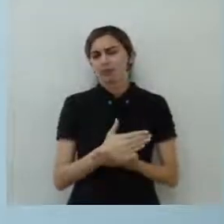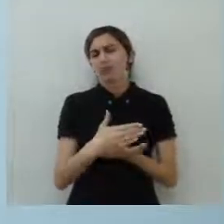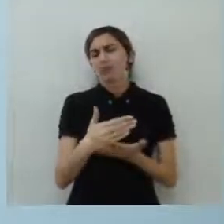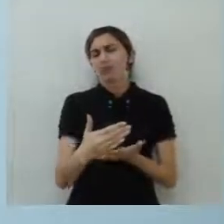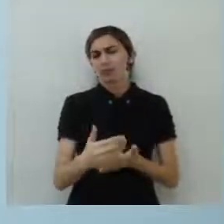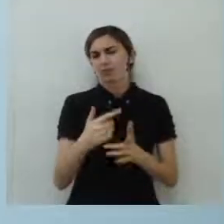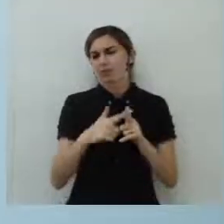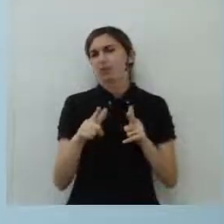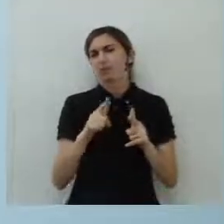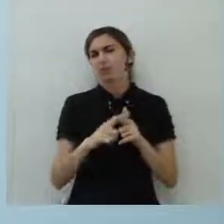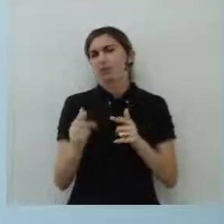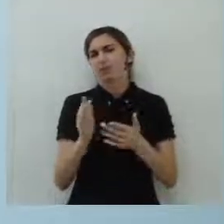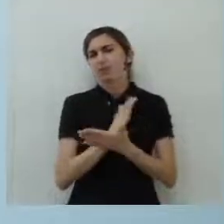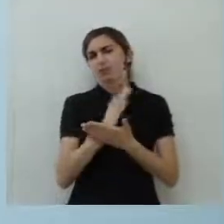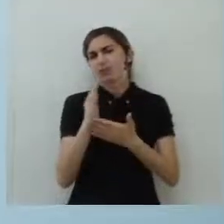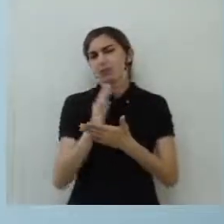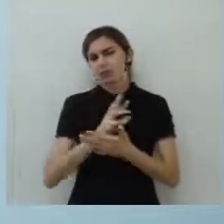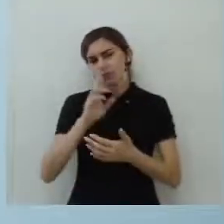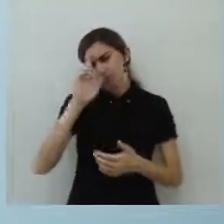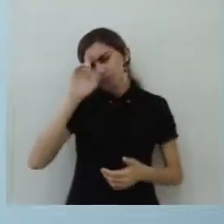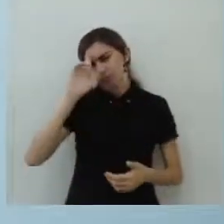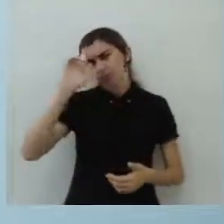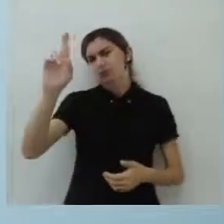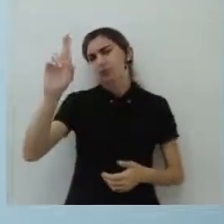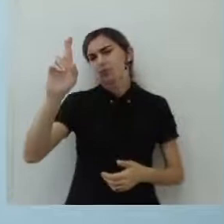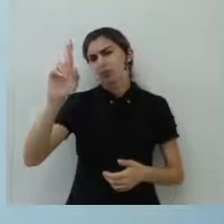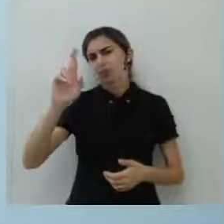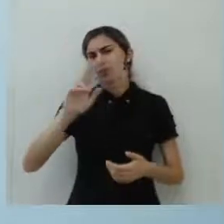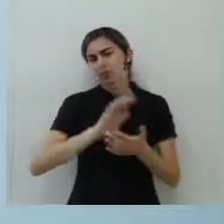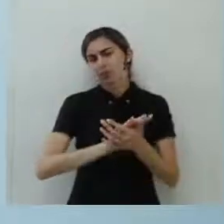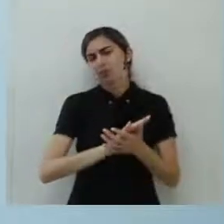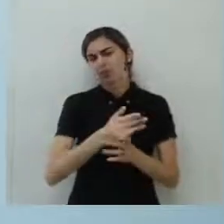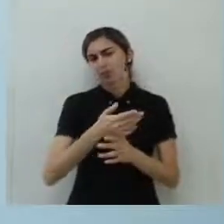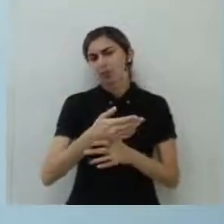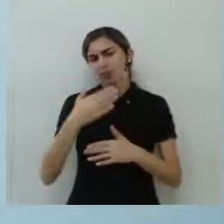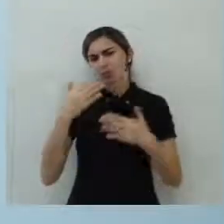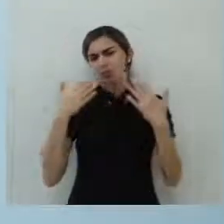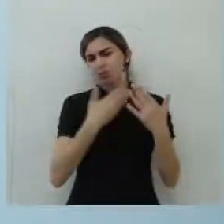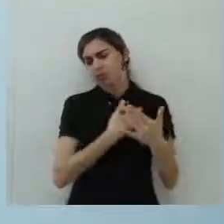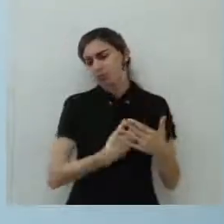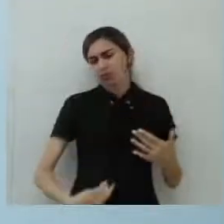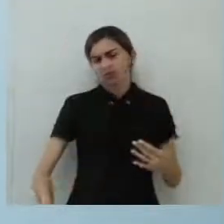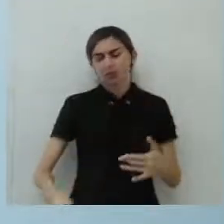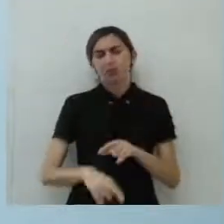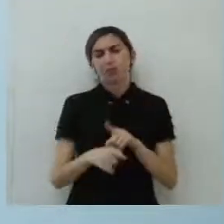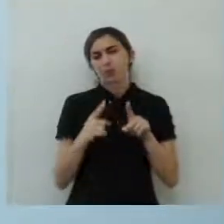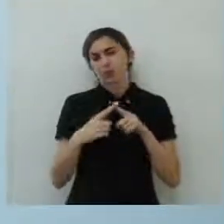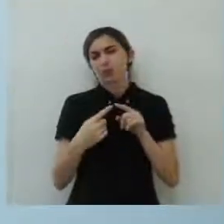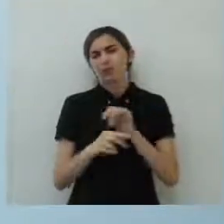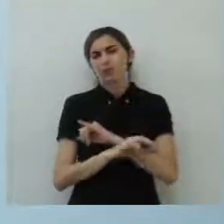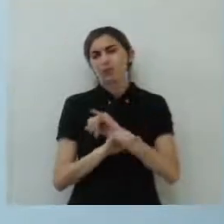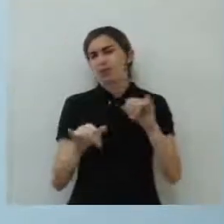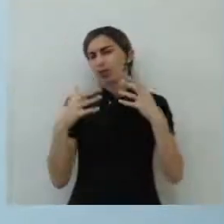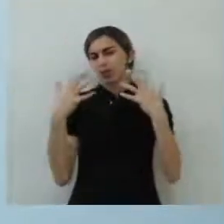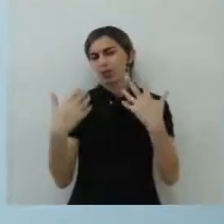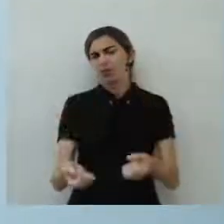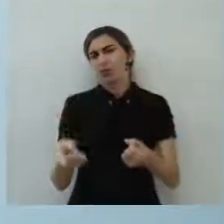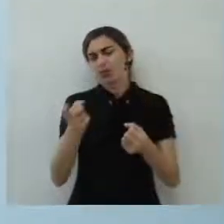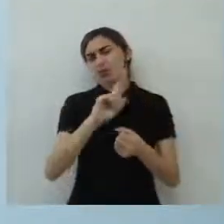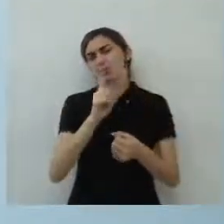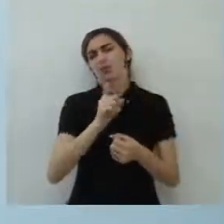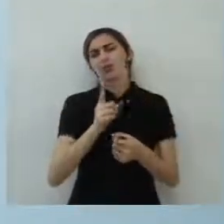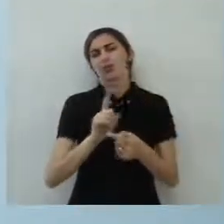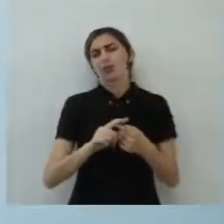de problemas com algumas autoridades, censura, algumas autoridades públicas, porque ele realmente não aceitava